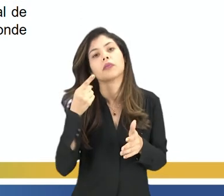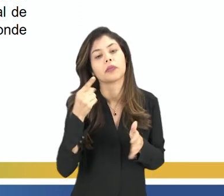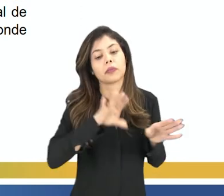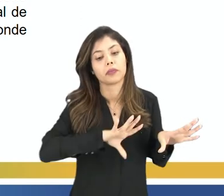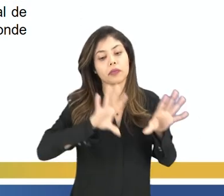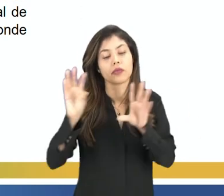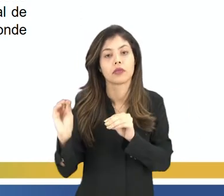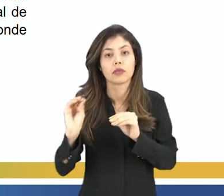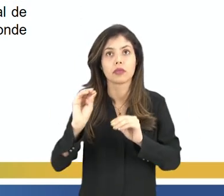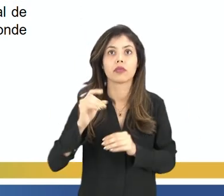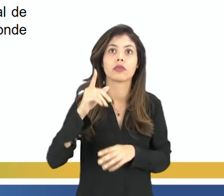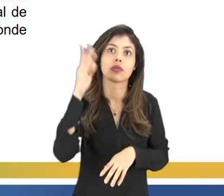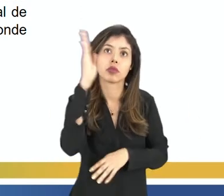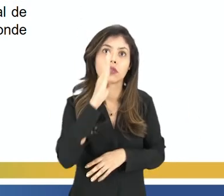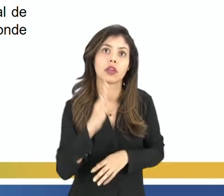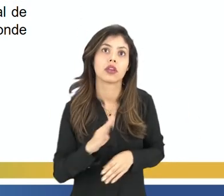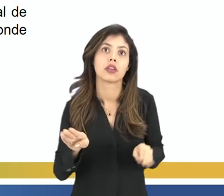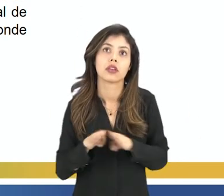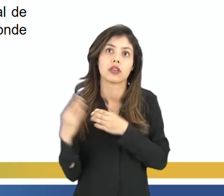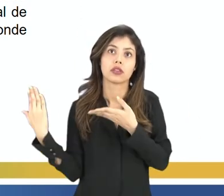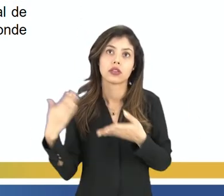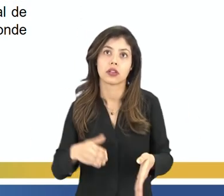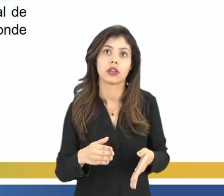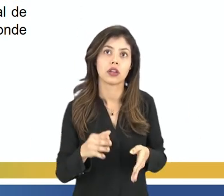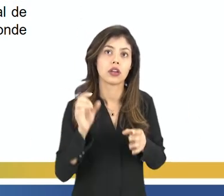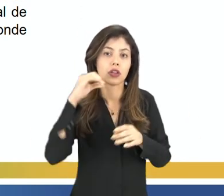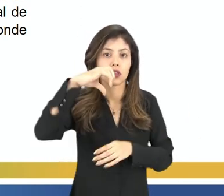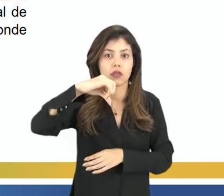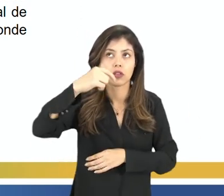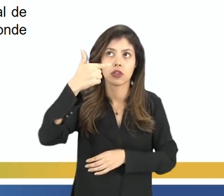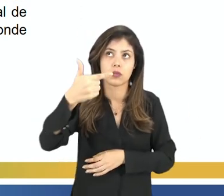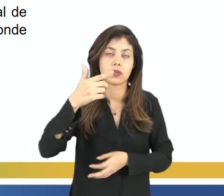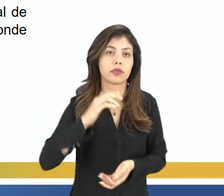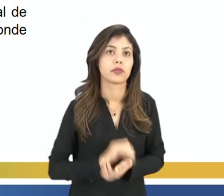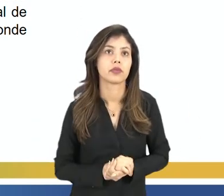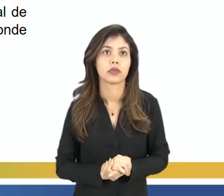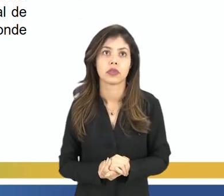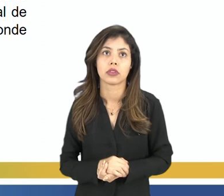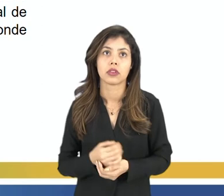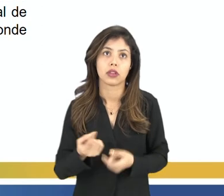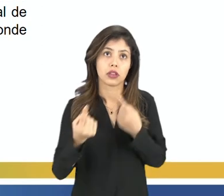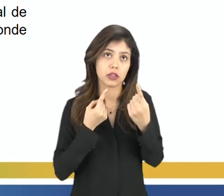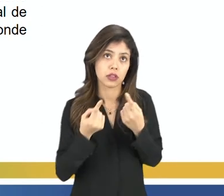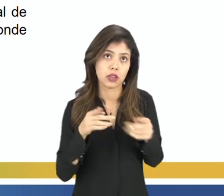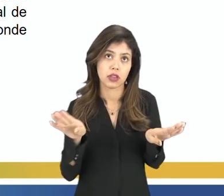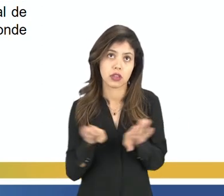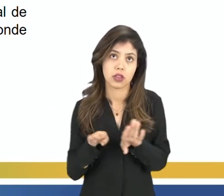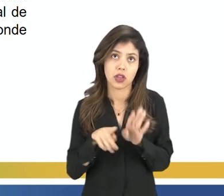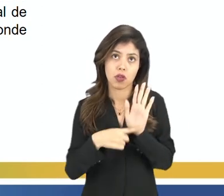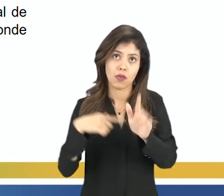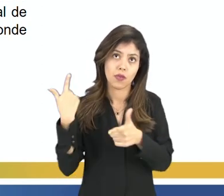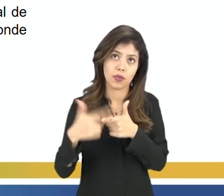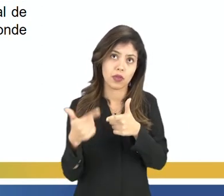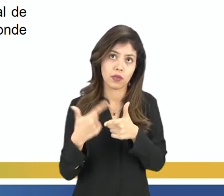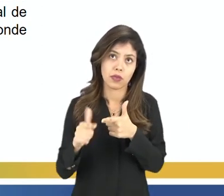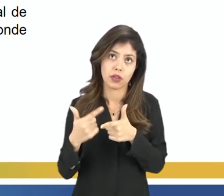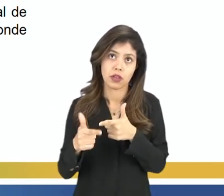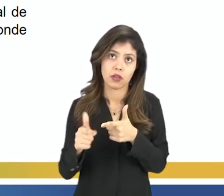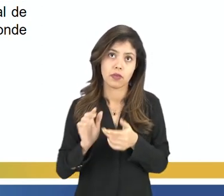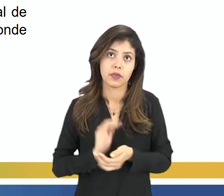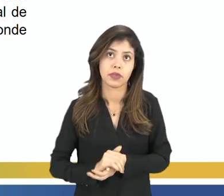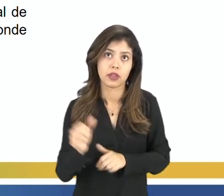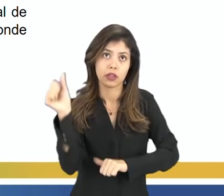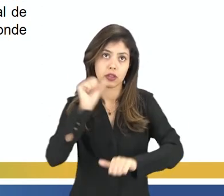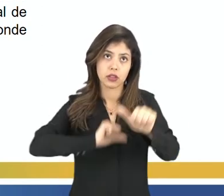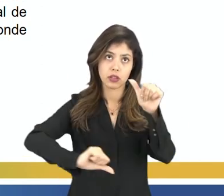de veículos com este dispositivo chegará ao mercado em 92 este conversor apresenta um problema a ser resolvido